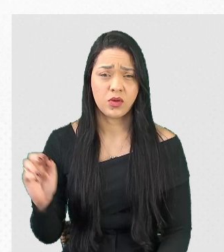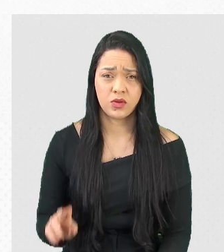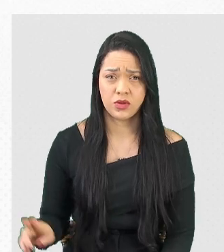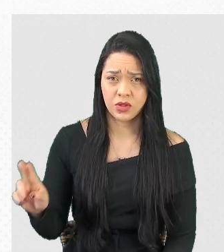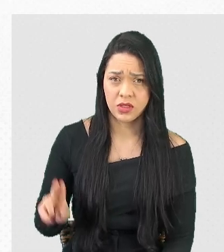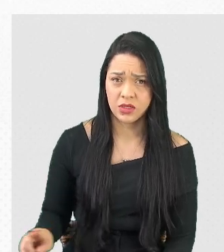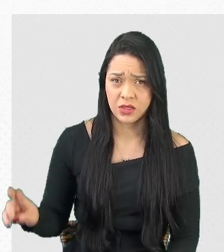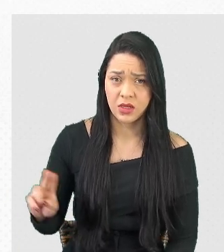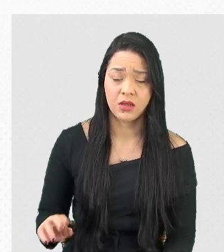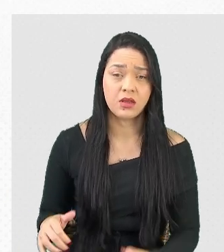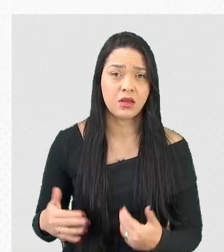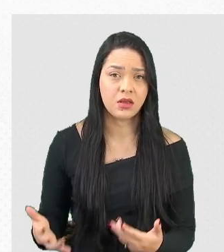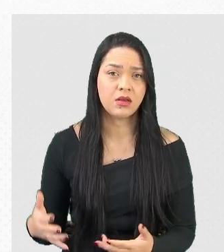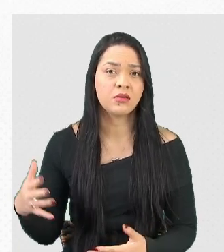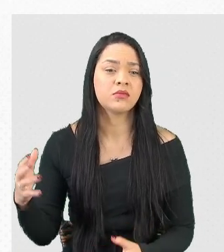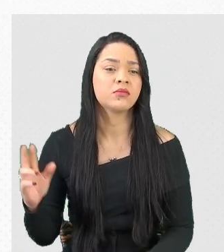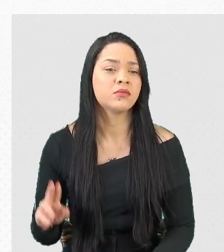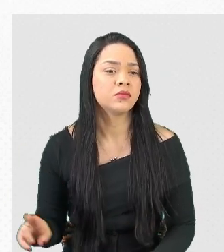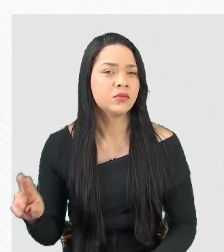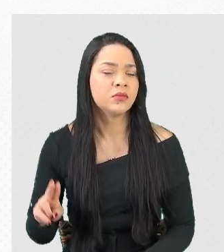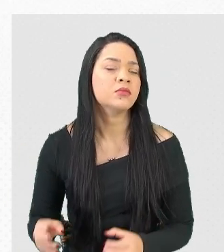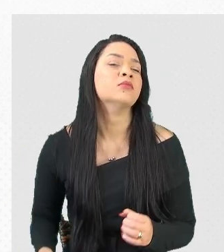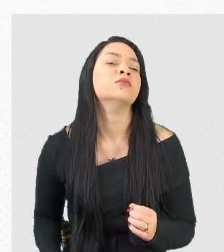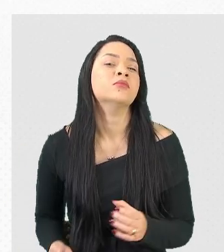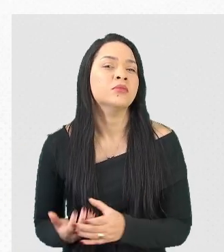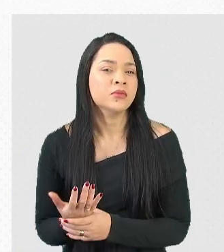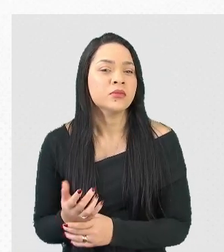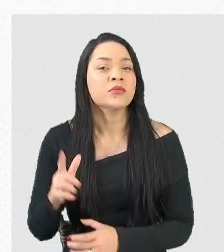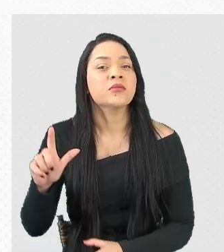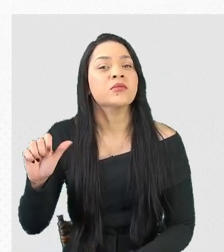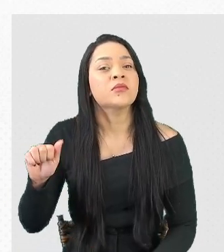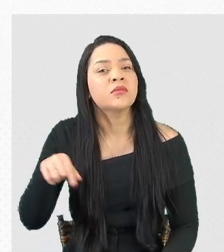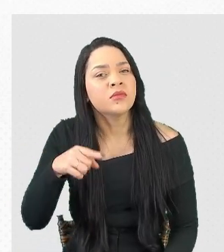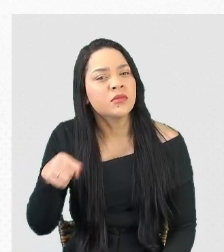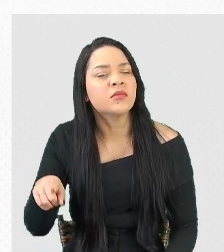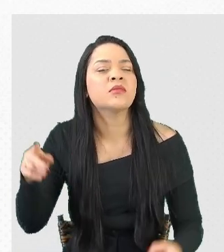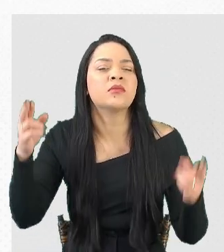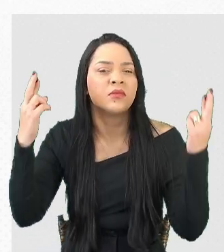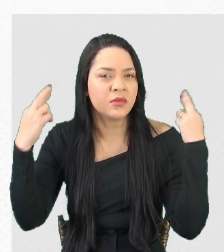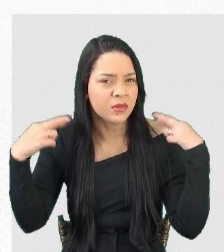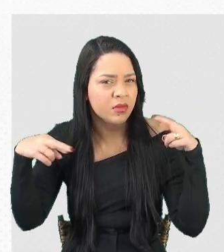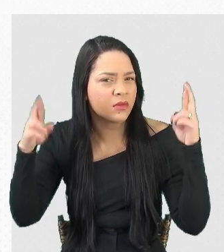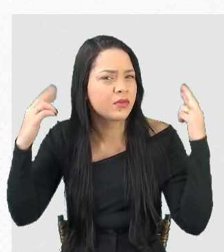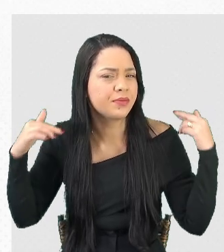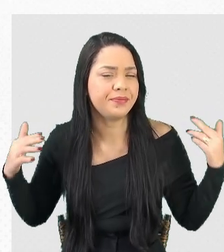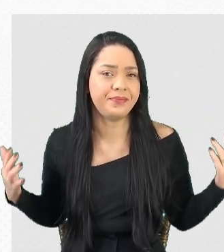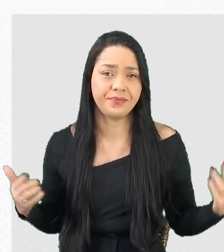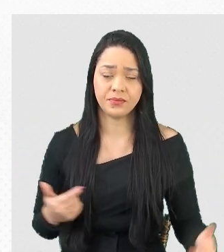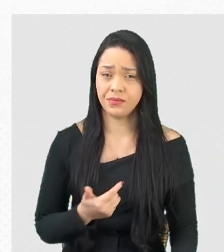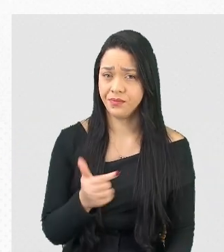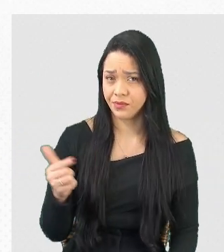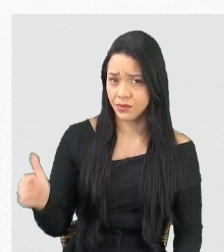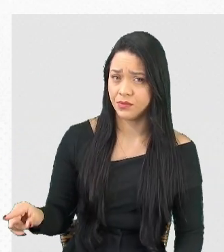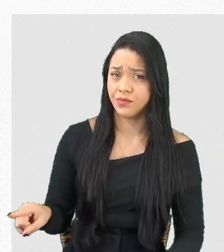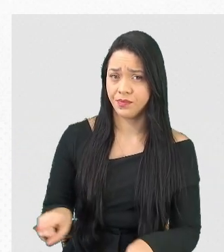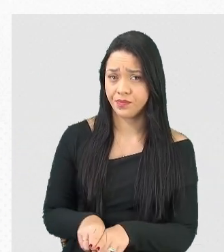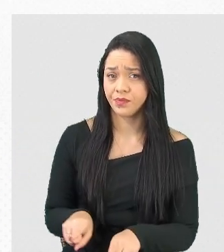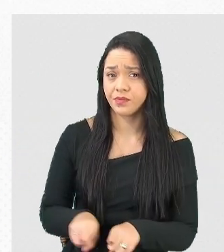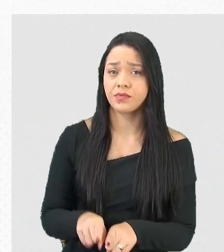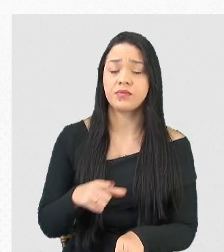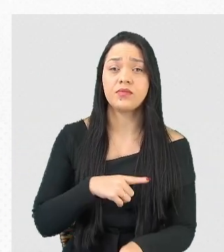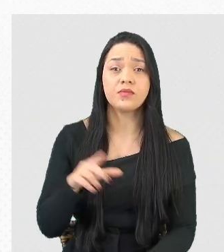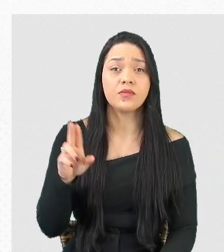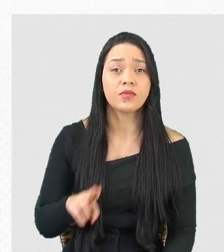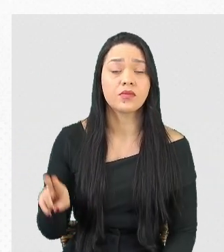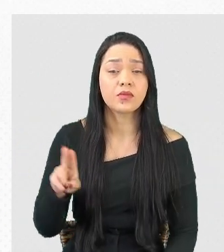lã, de ovelhas, e outros produtos também, do seu consumo, mas principalmente de lã, porque aí tinha os